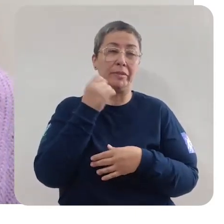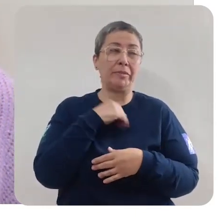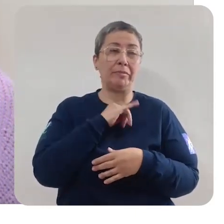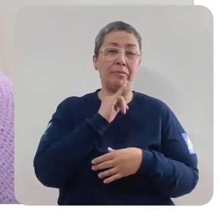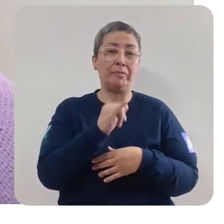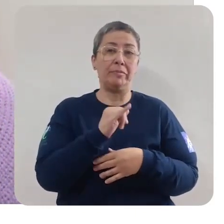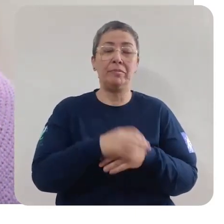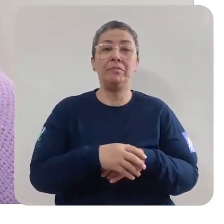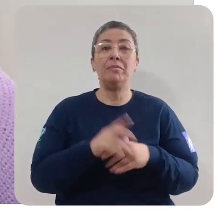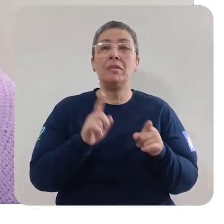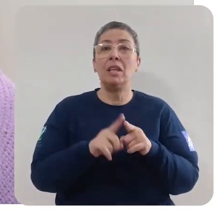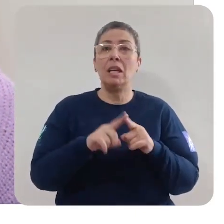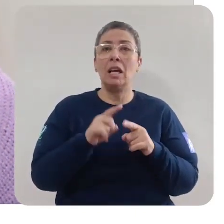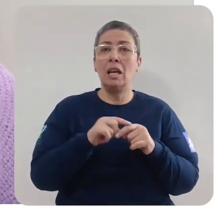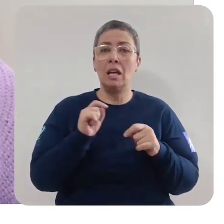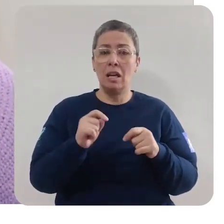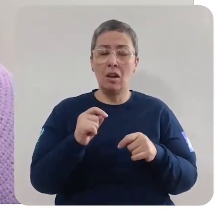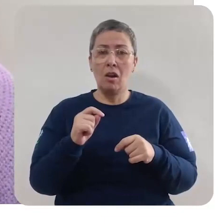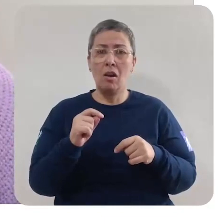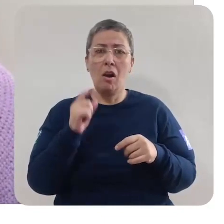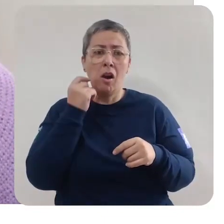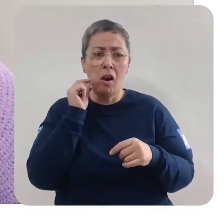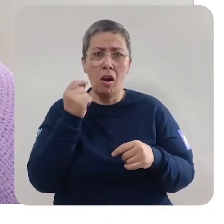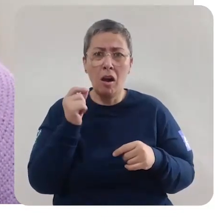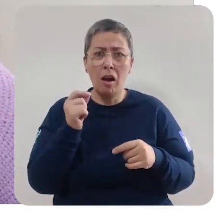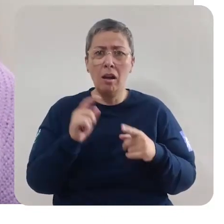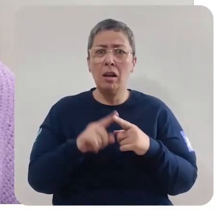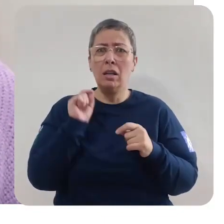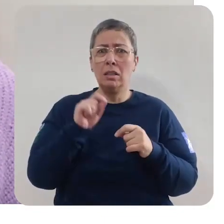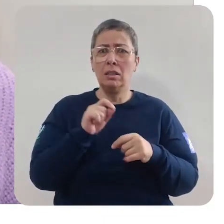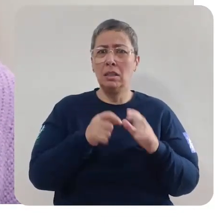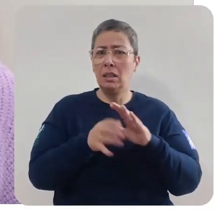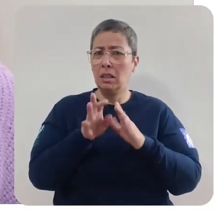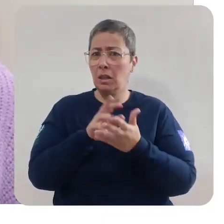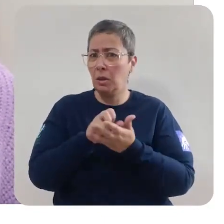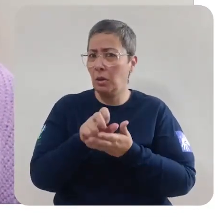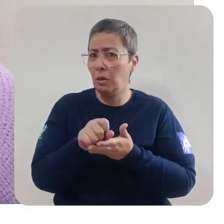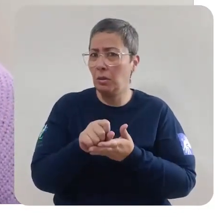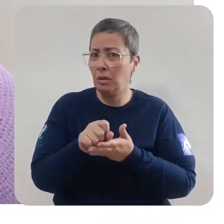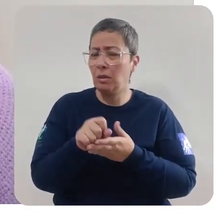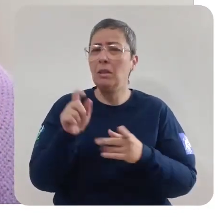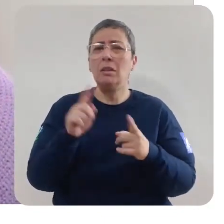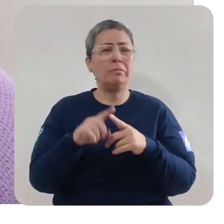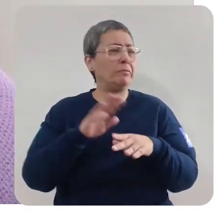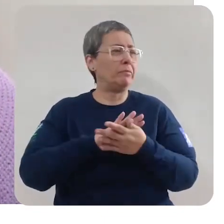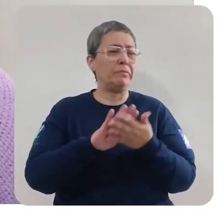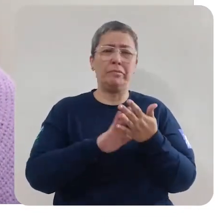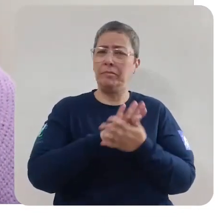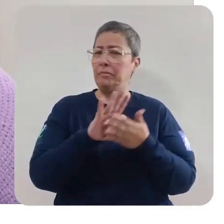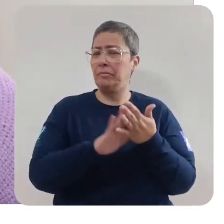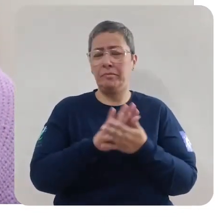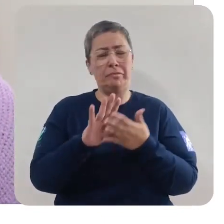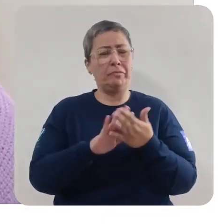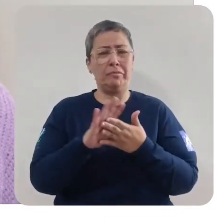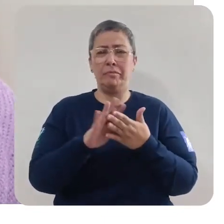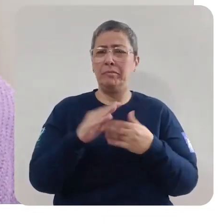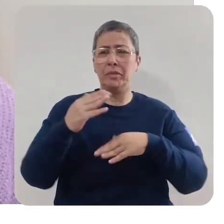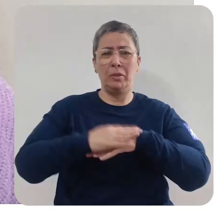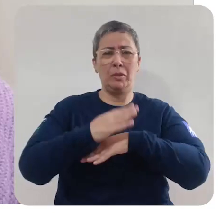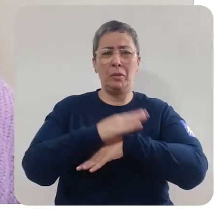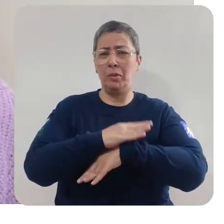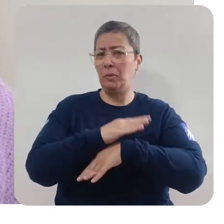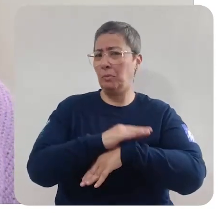miou. Tem bala na caixa? O tatu falou. Tem nada?